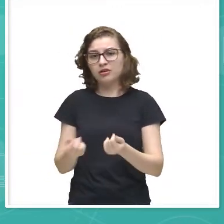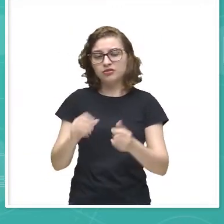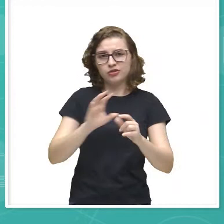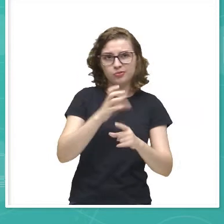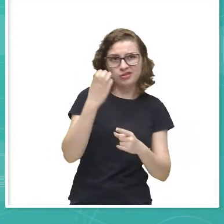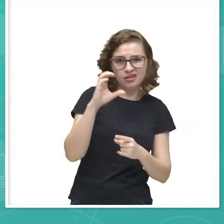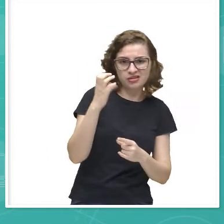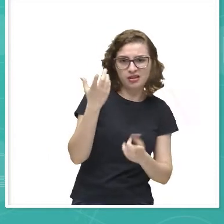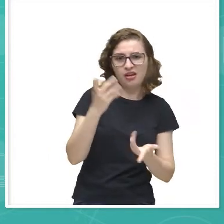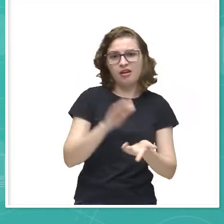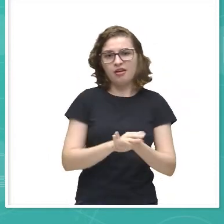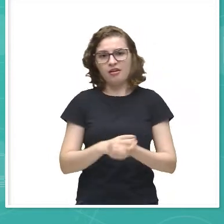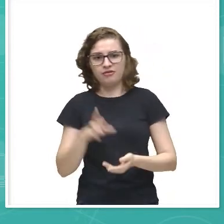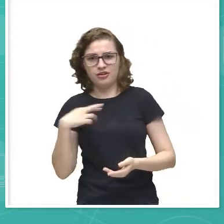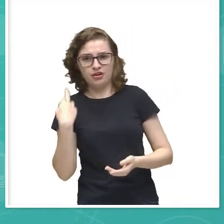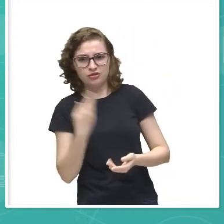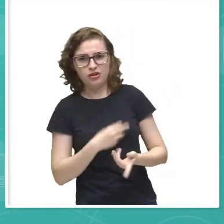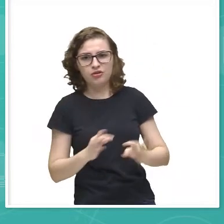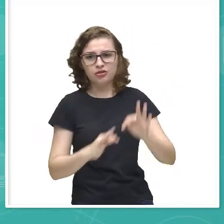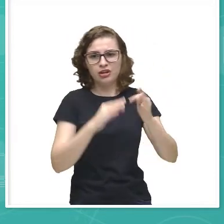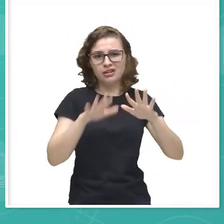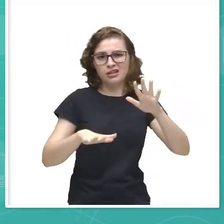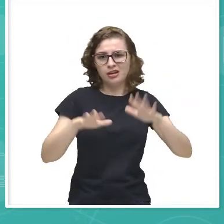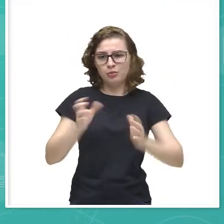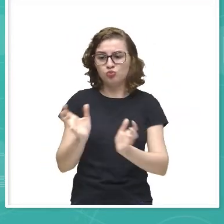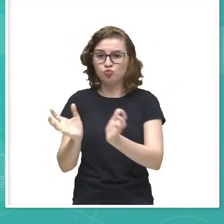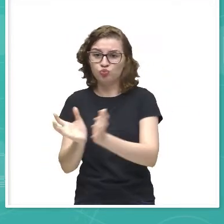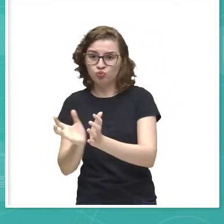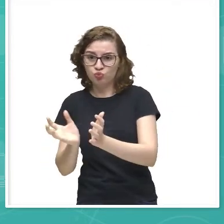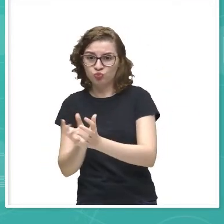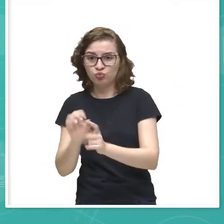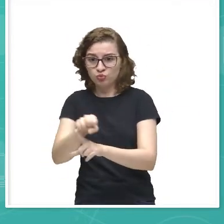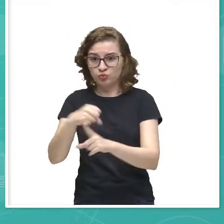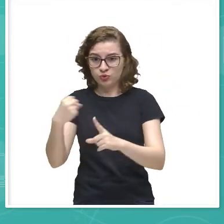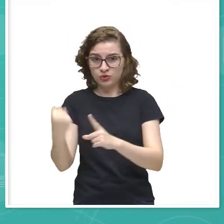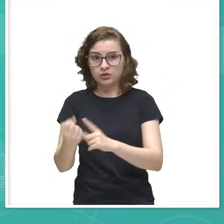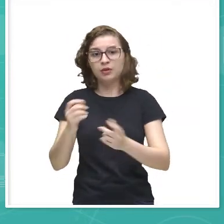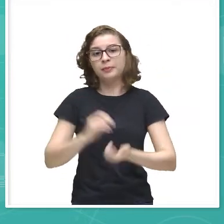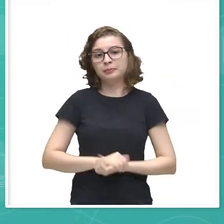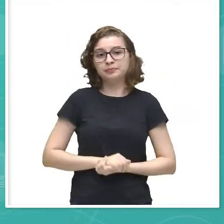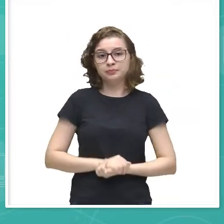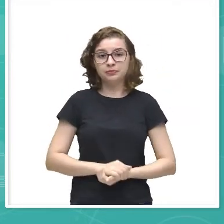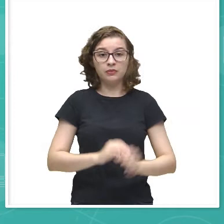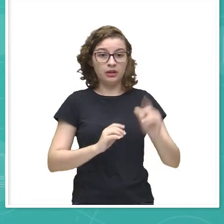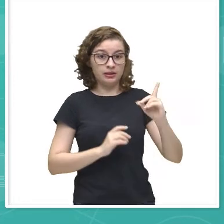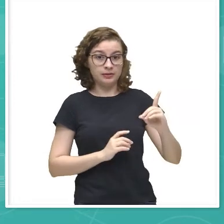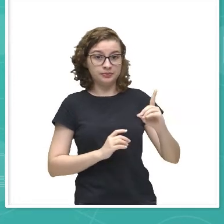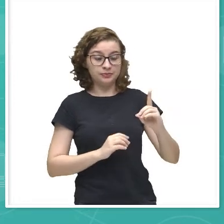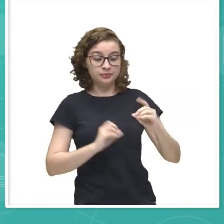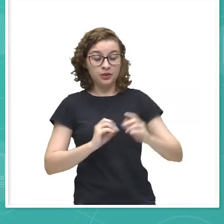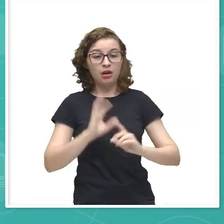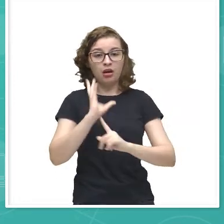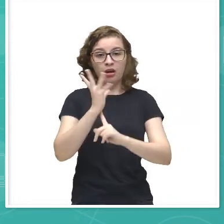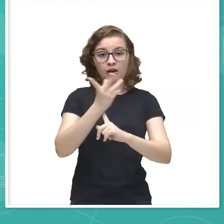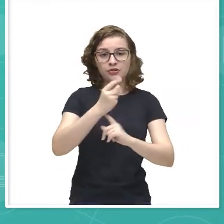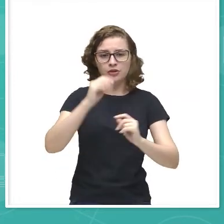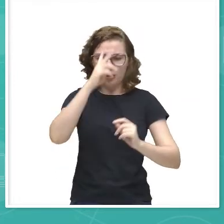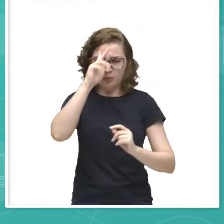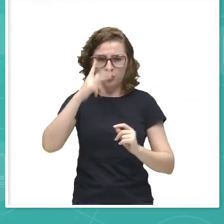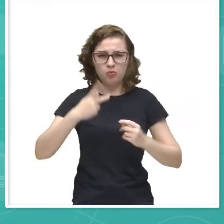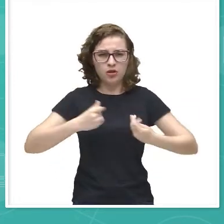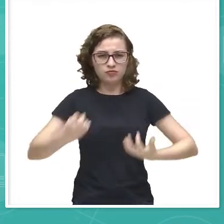da religião e da tecnologia. A alternativa D. A arte é uma criação humana com